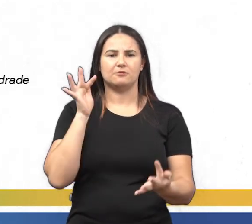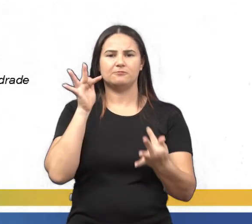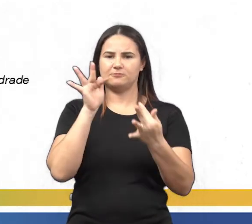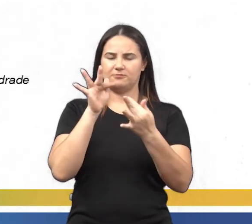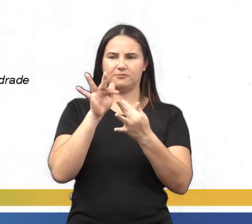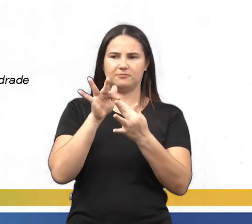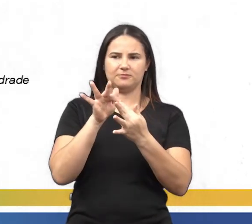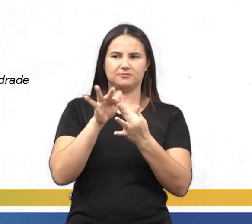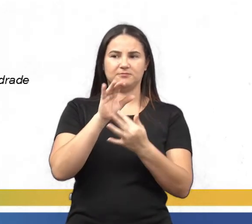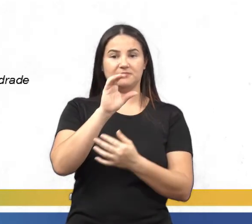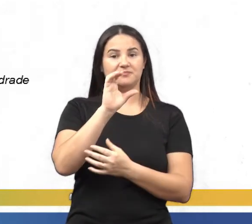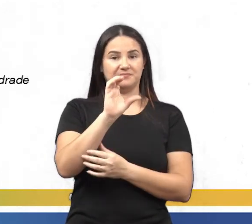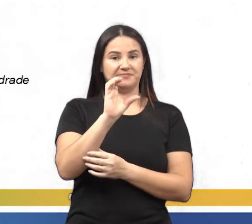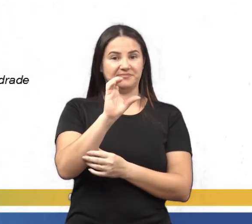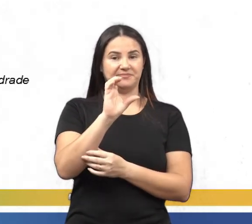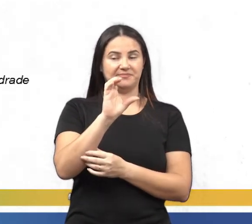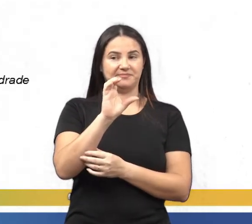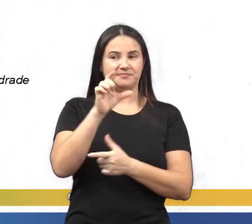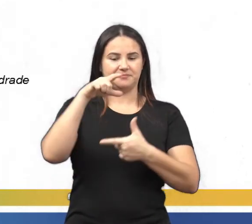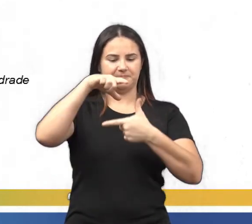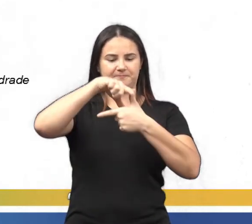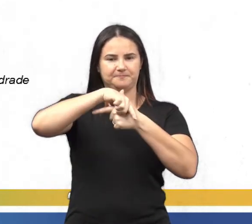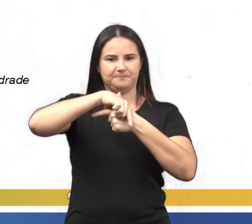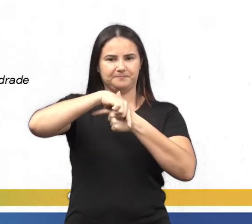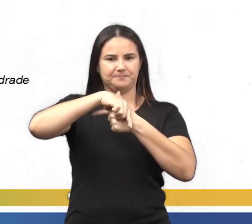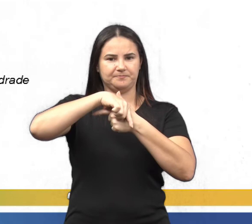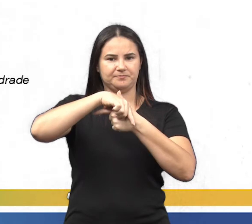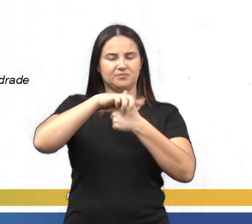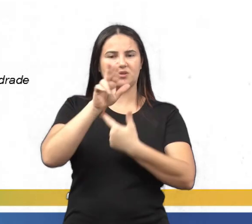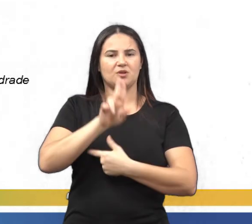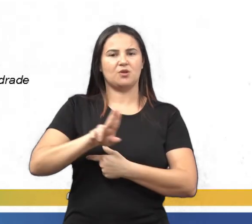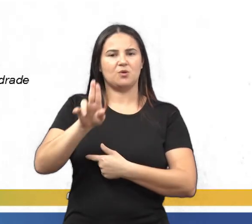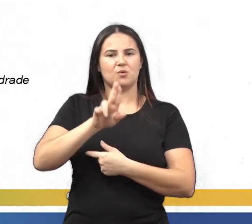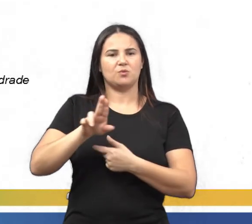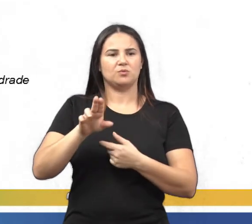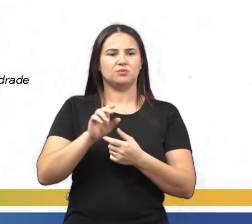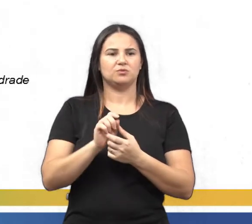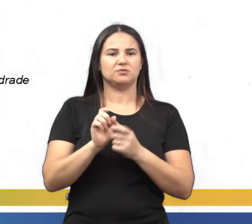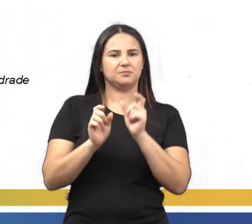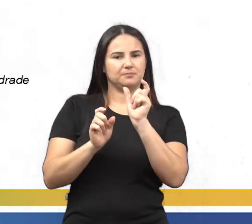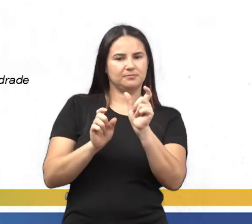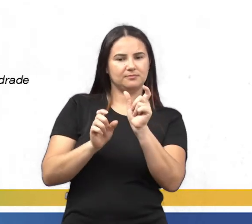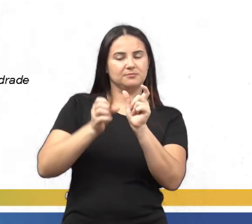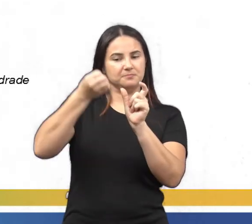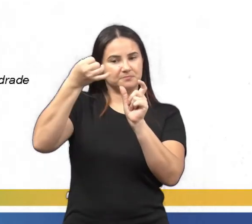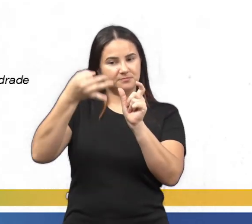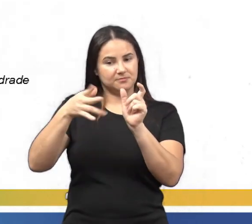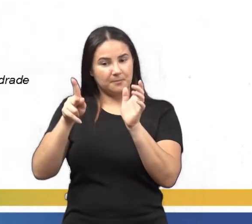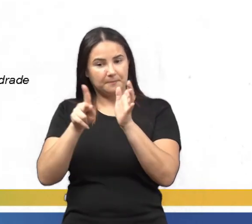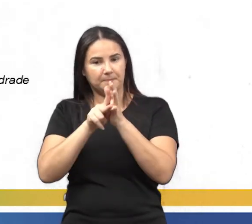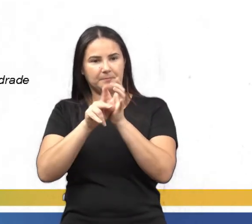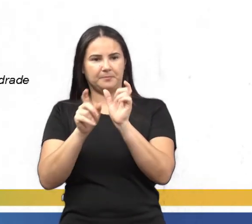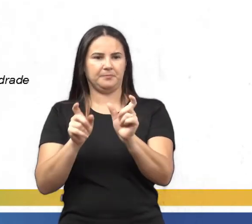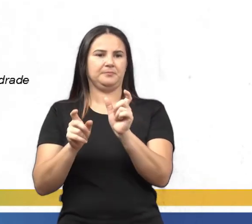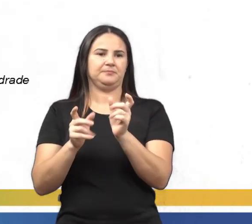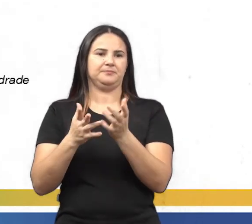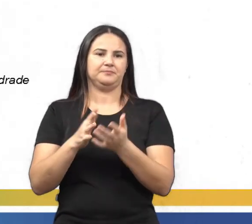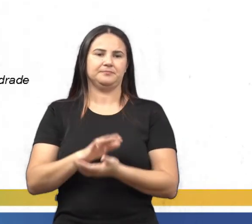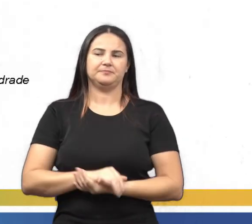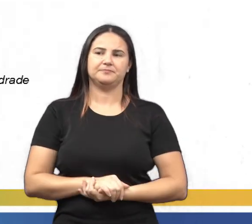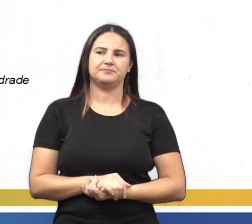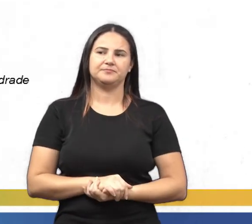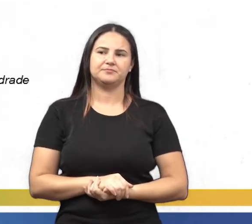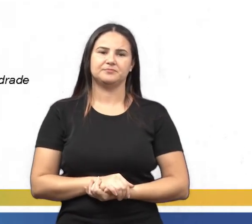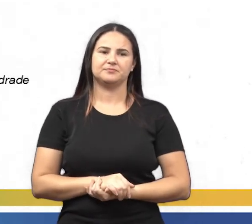Muito bem, quem disse letra C, né? A função metalinguística, onde eu uso o código para explicar o código. Ele fez uma poesia sobre